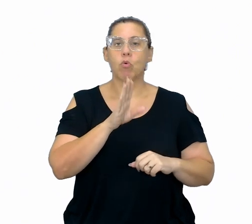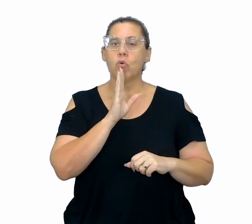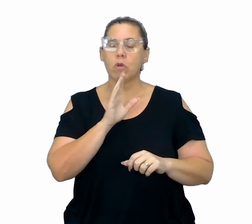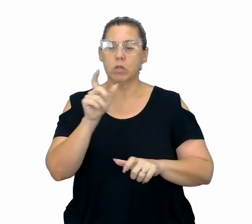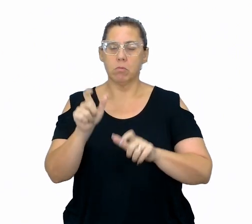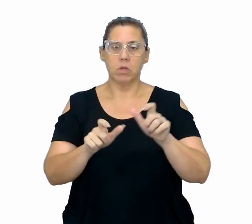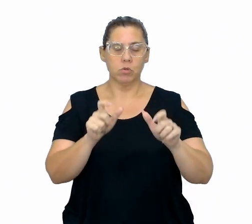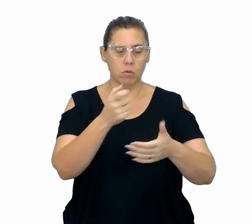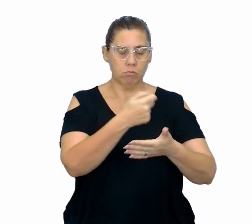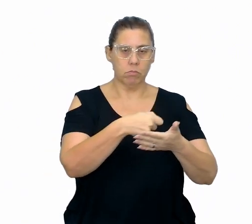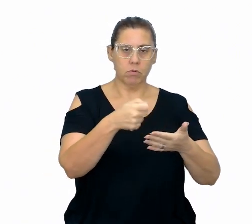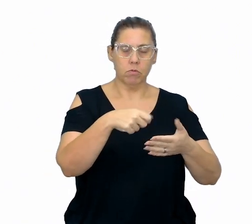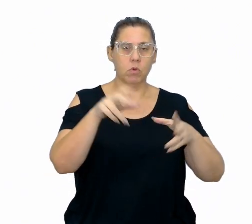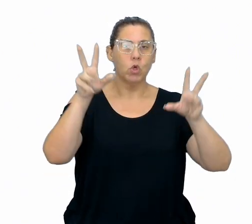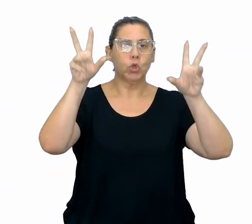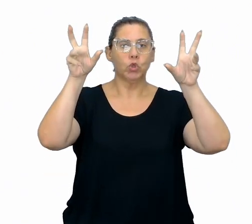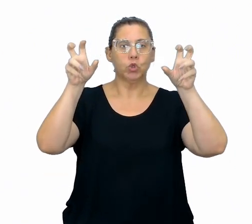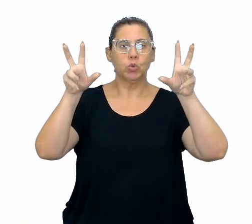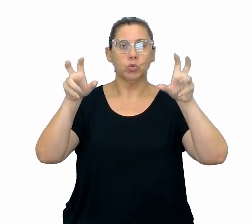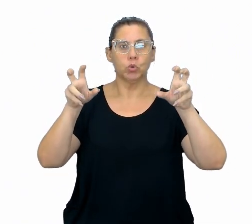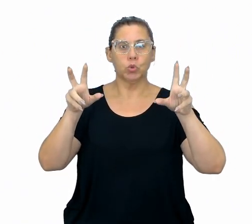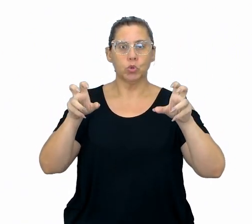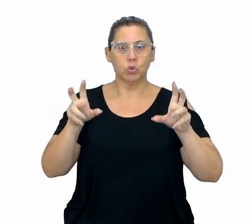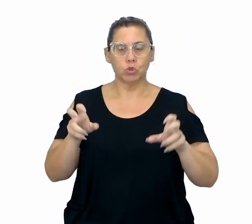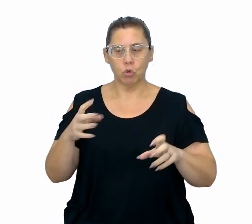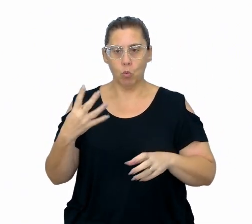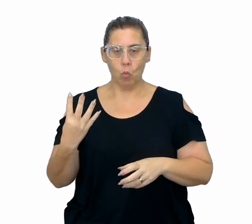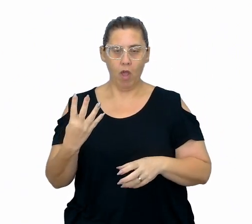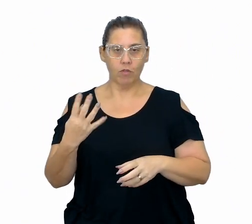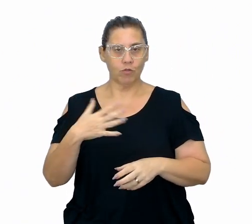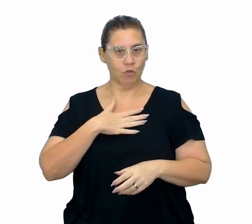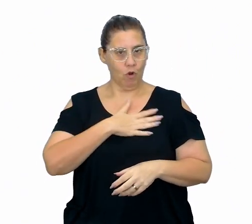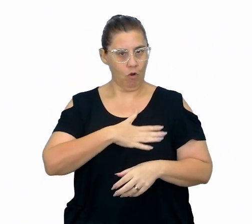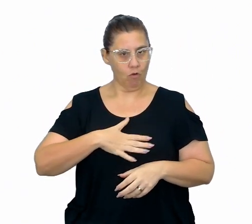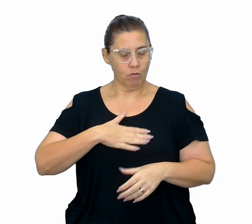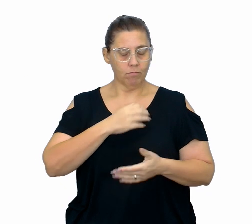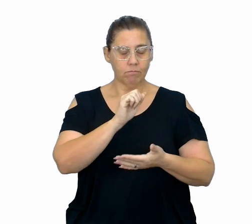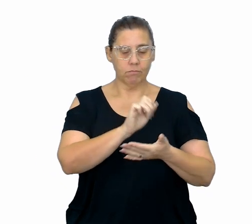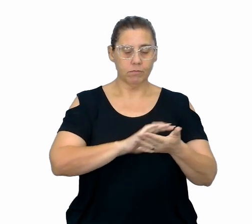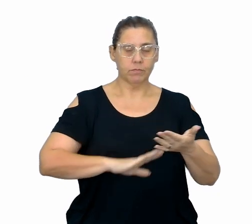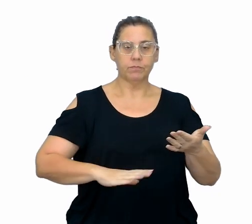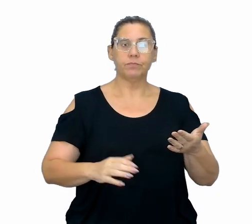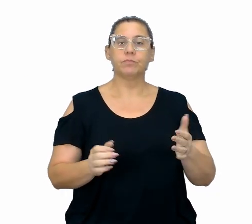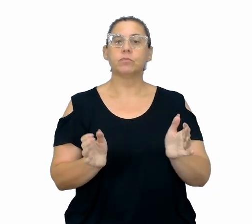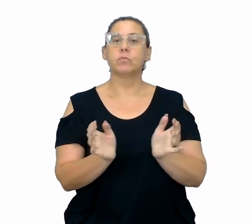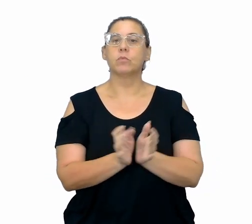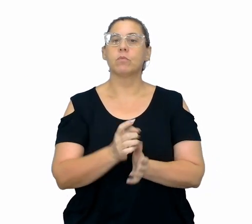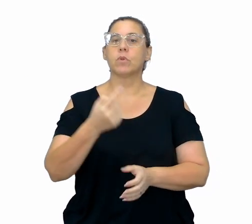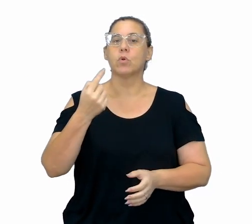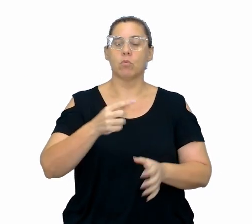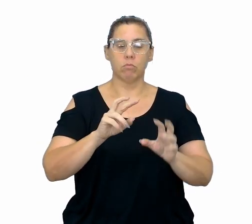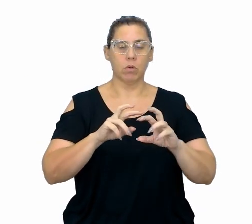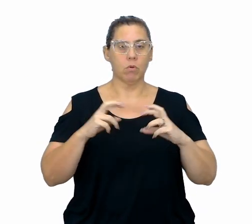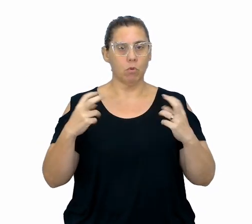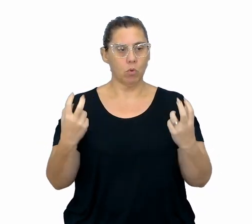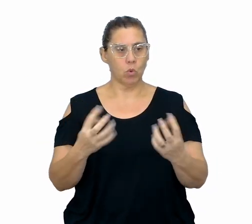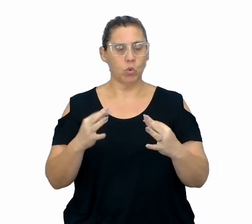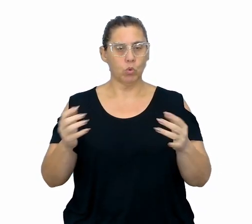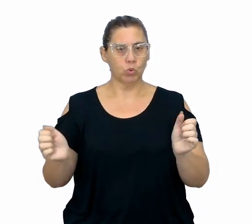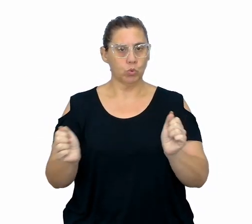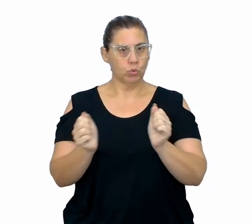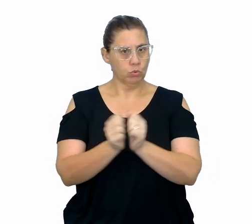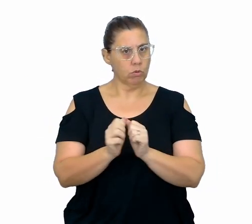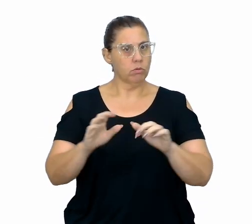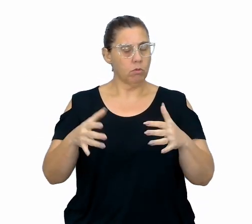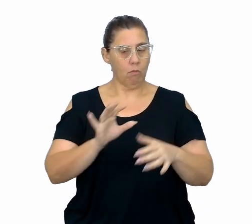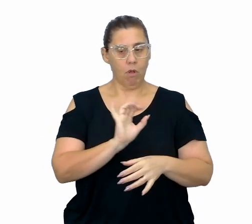e escreverão os títulos de 4 contos que mais gostam. A atividade 1 deve ser feita em roda, coletivamente, portanto,